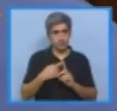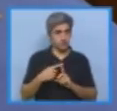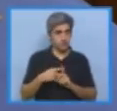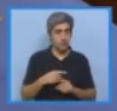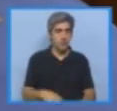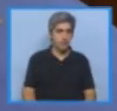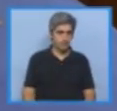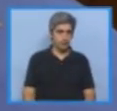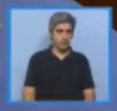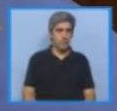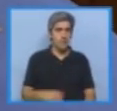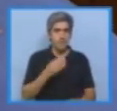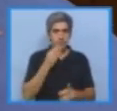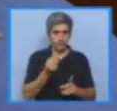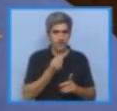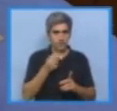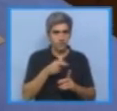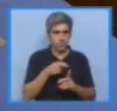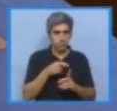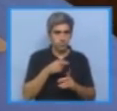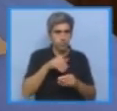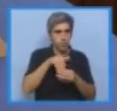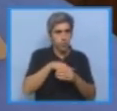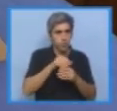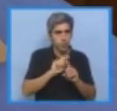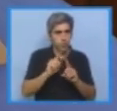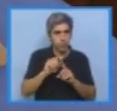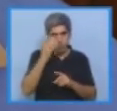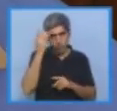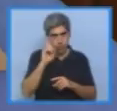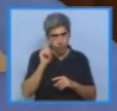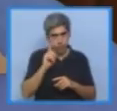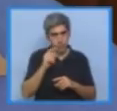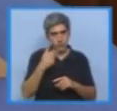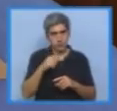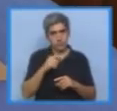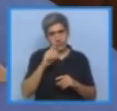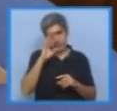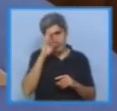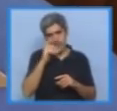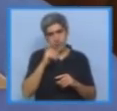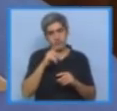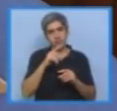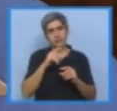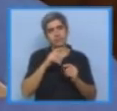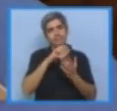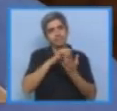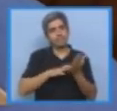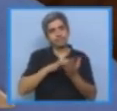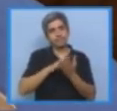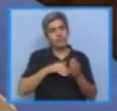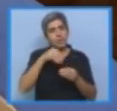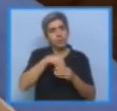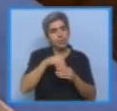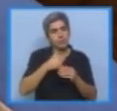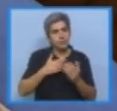termos este público jovem com conteúdos que não são fáceis, ou seja, nós temos perfeita consciência que os conteúdos